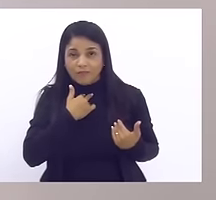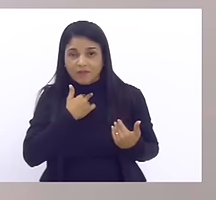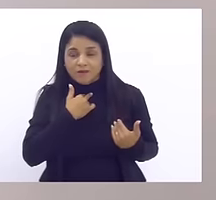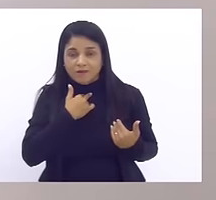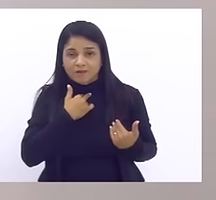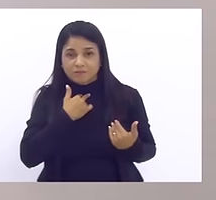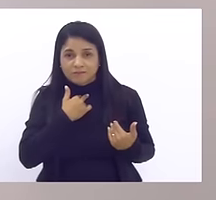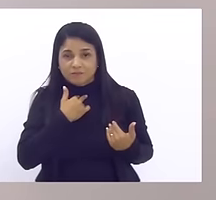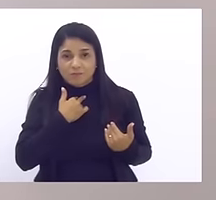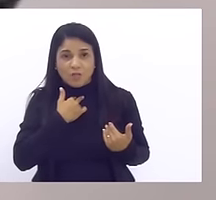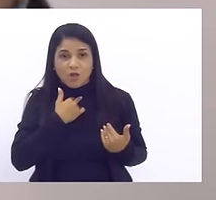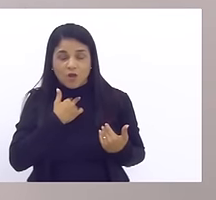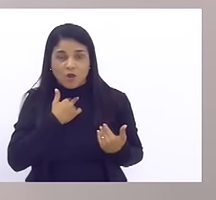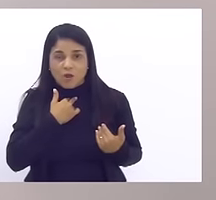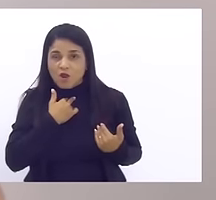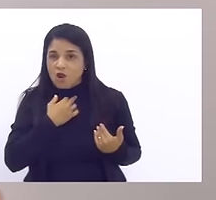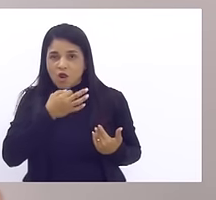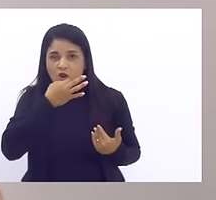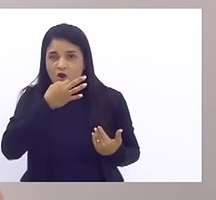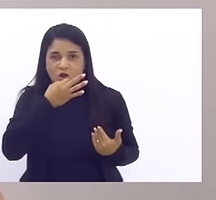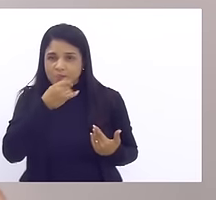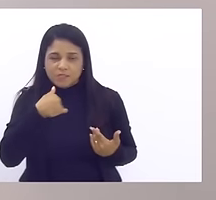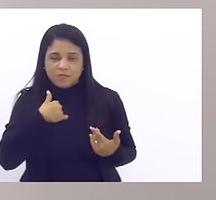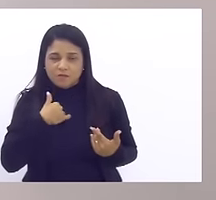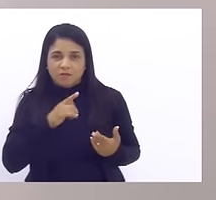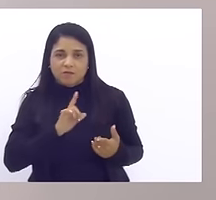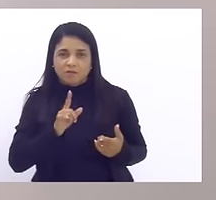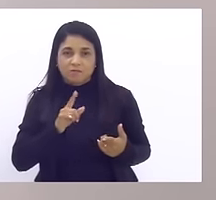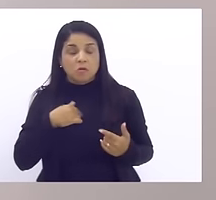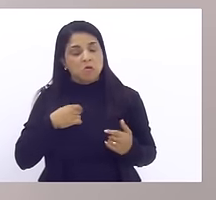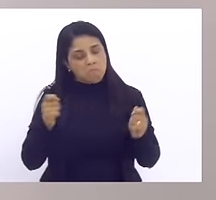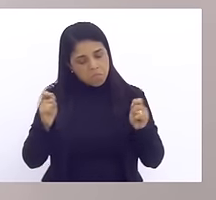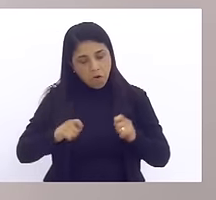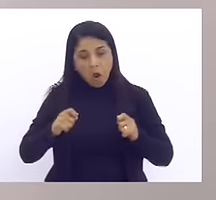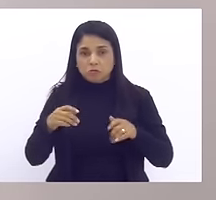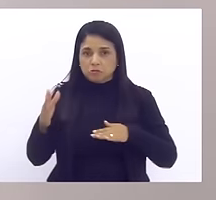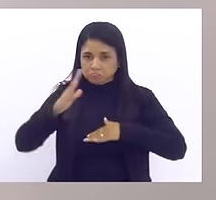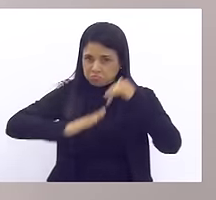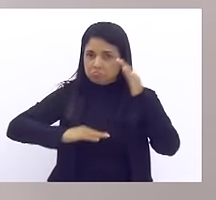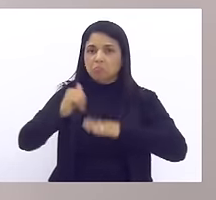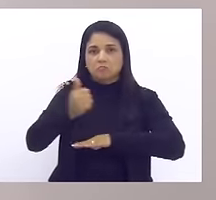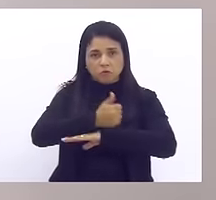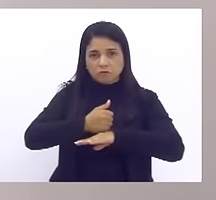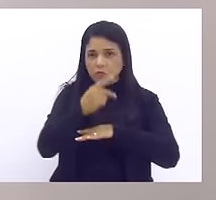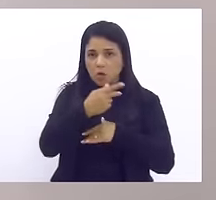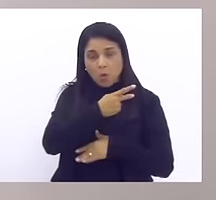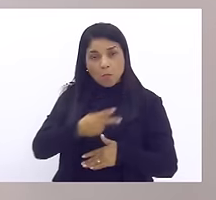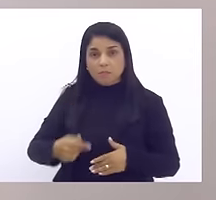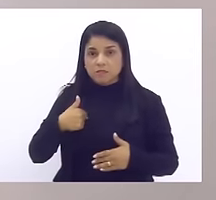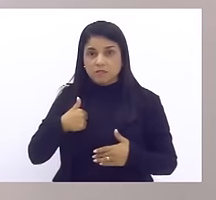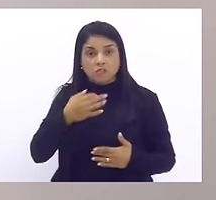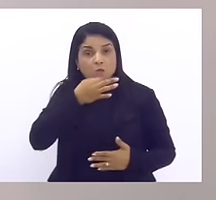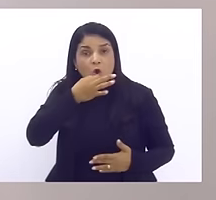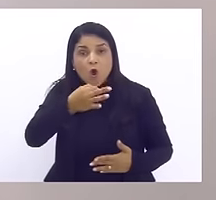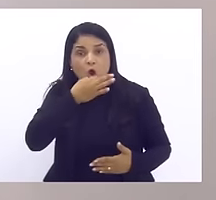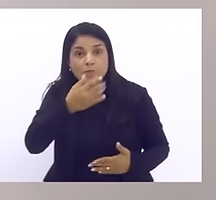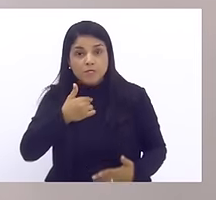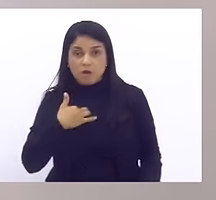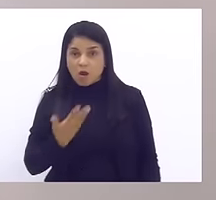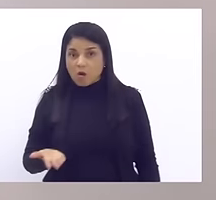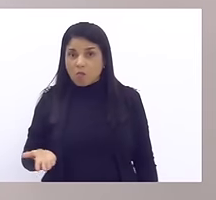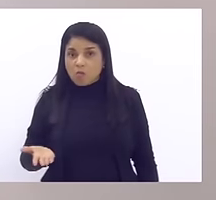a senhora não tem condição de estar no lugar que a senhora está com essa resposta a senhora não tem eu quem está